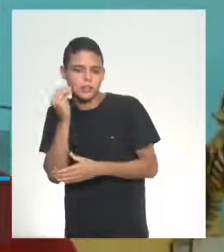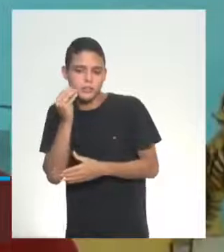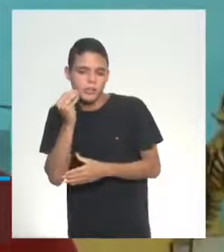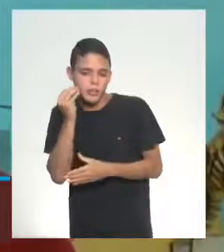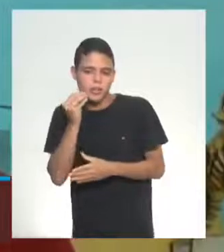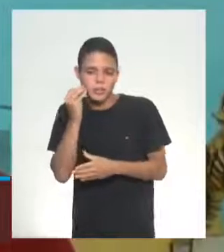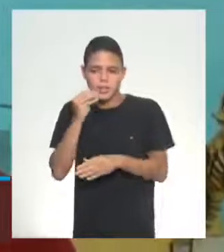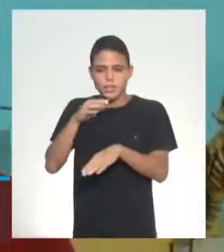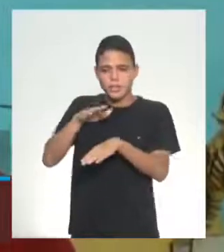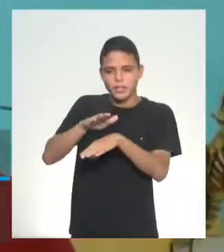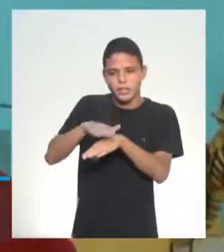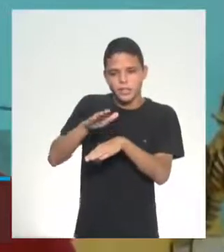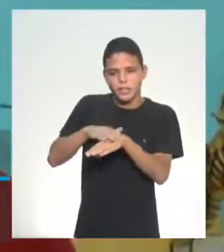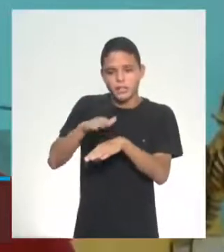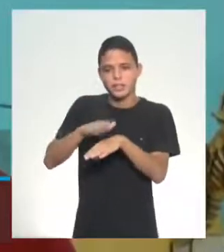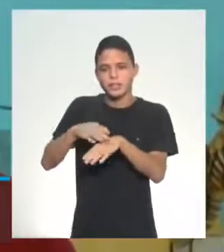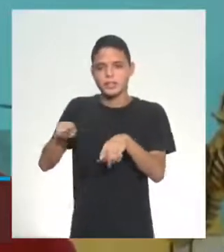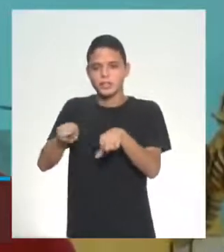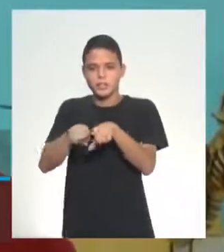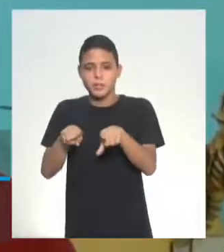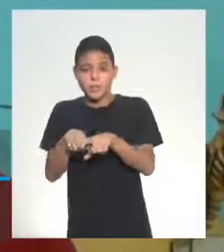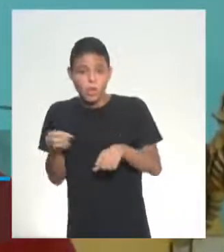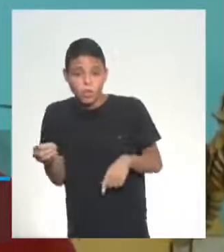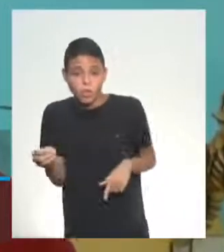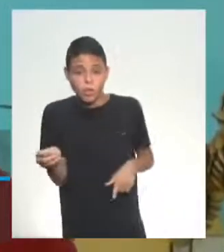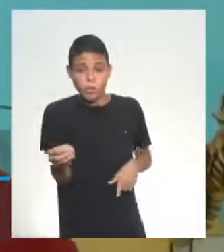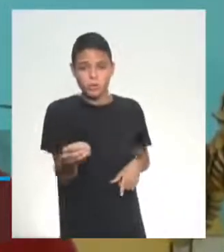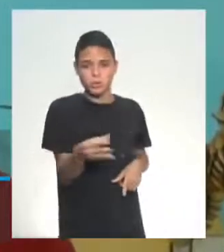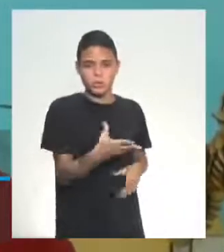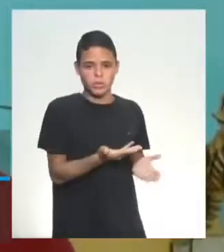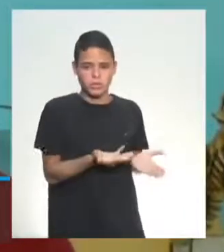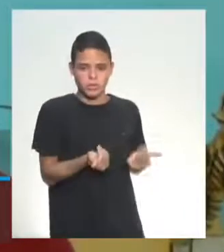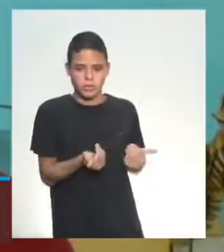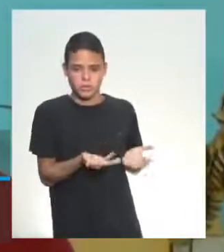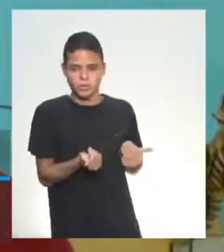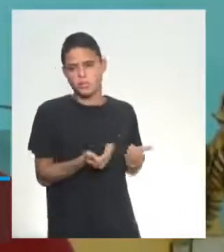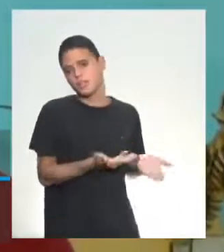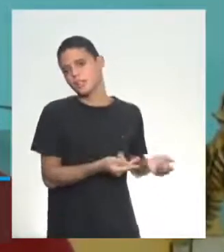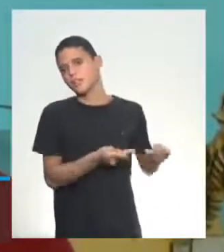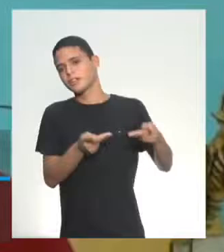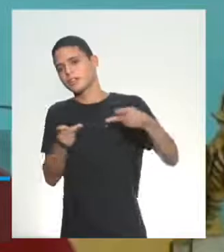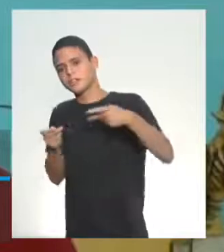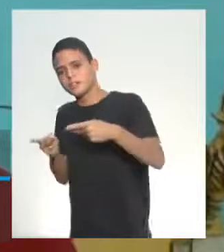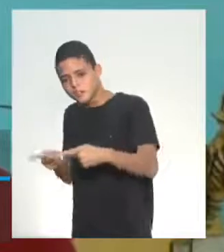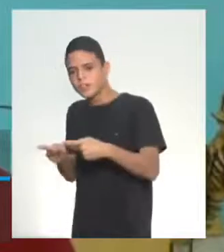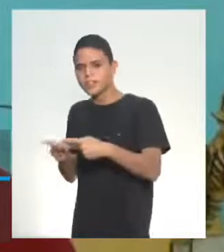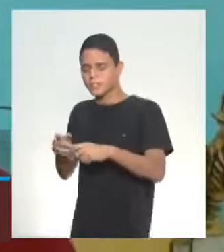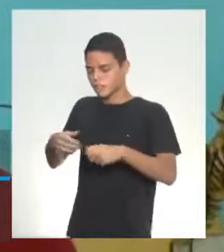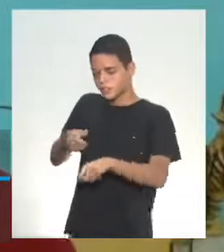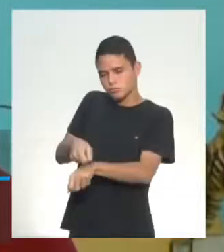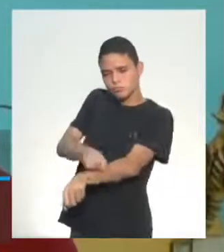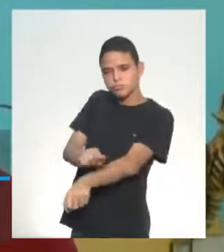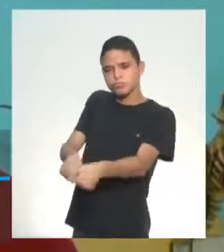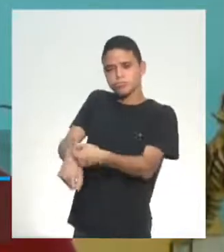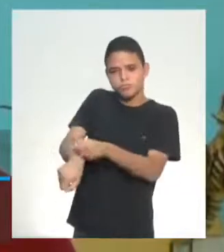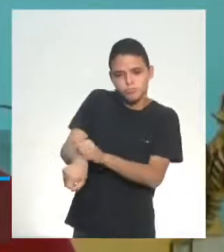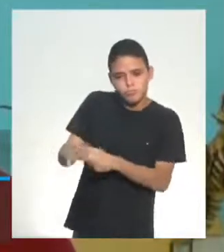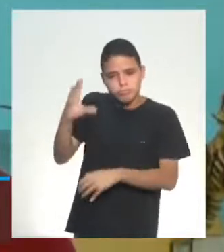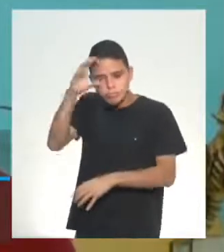gente valoriza o protagonismo juvenil. O jovem vem e bota realmente a mão na massa para que ele tenha uma